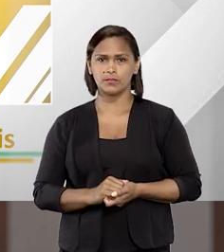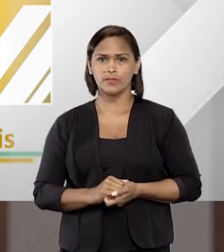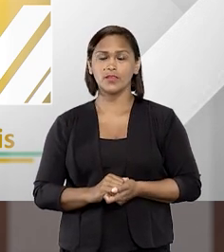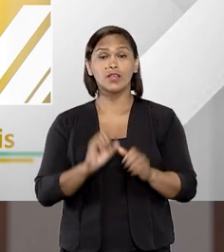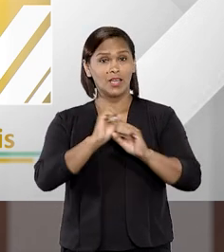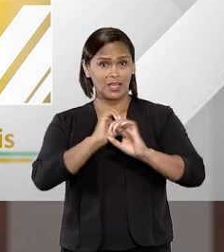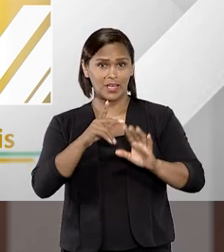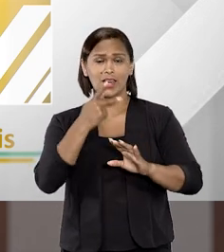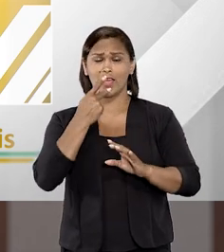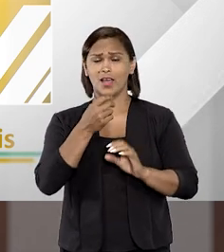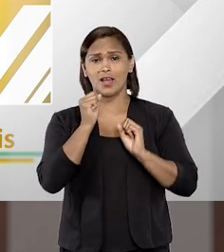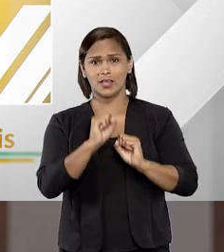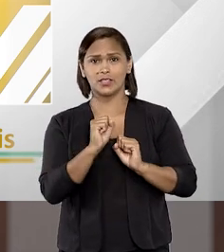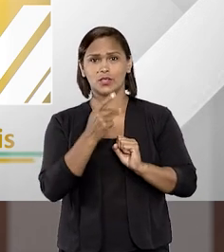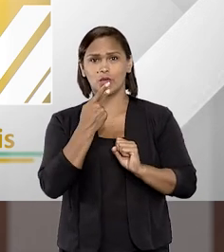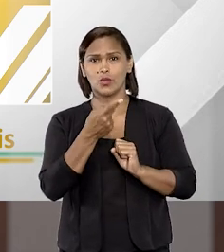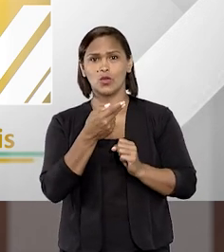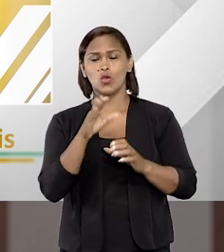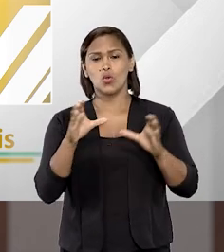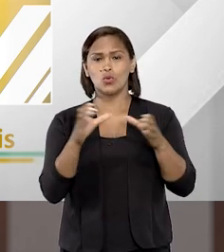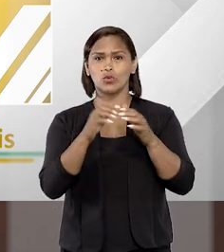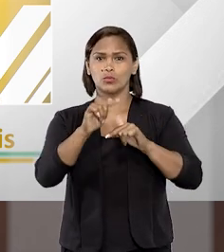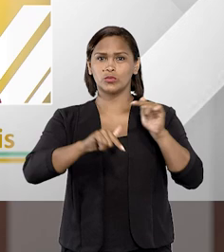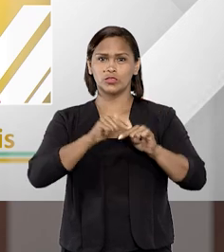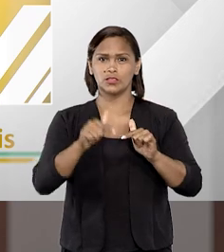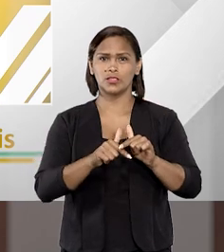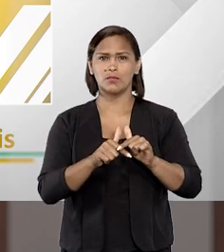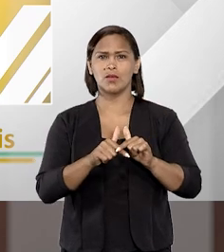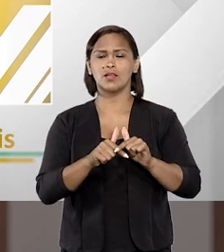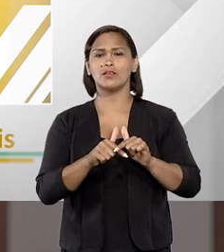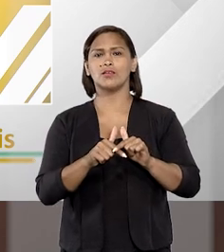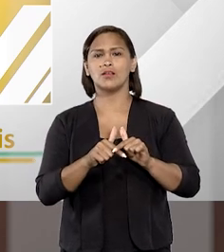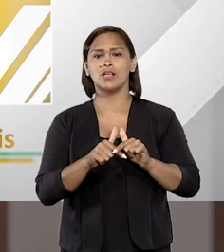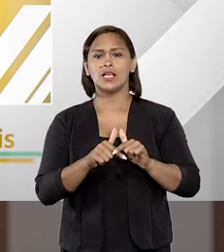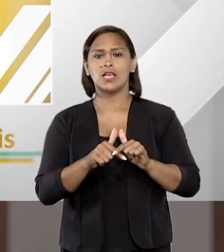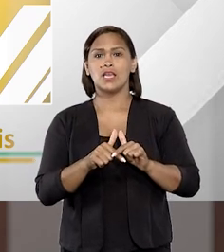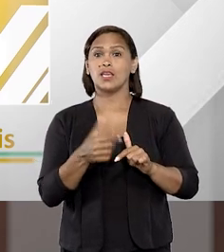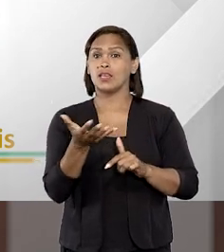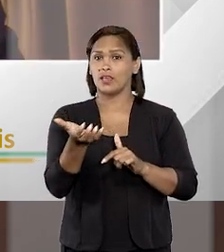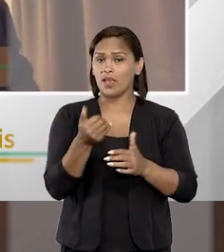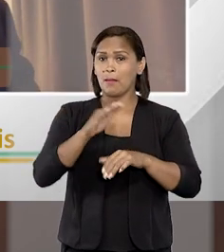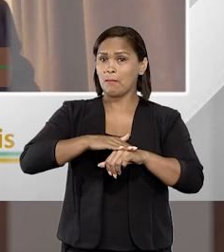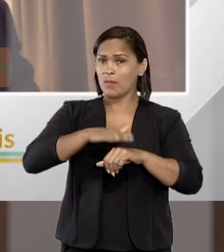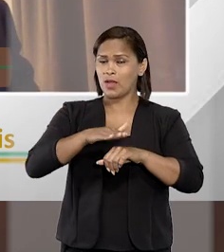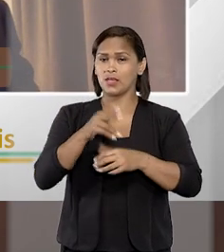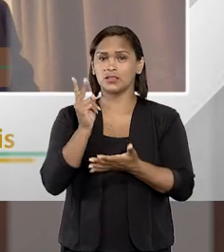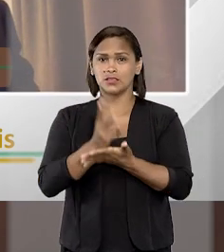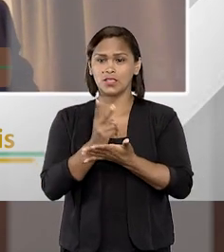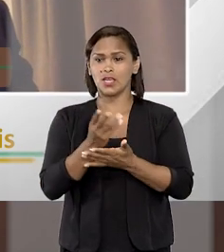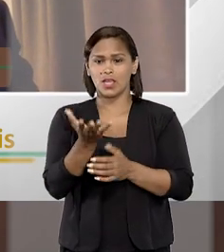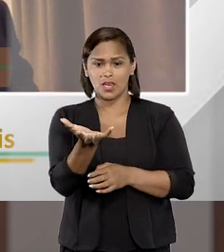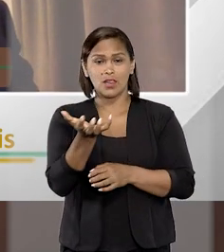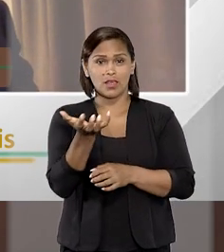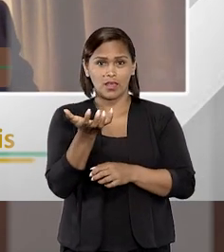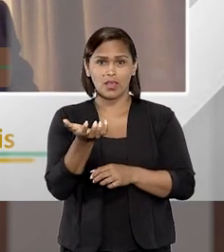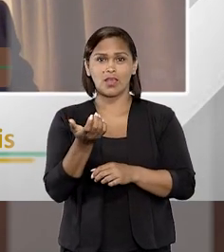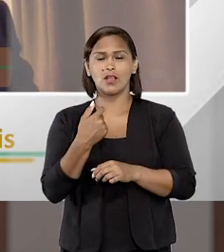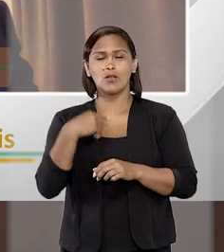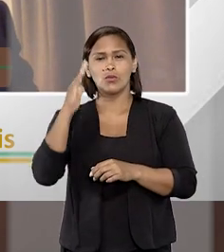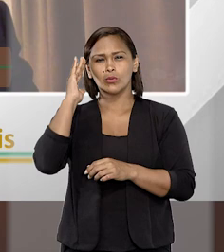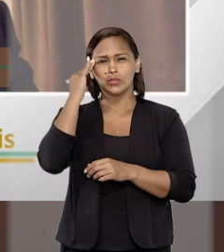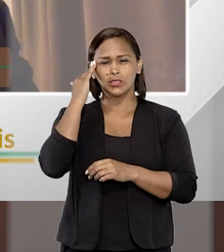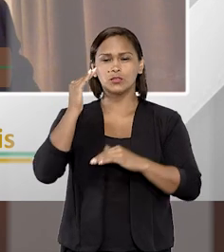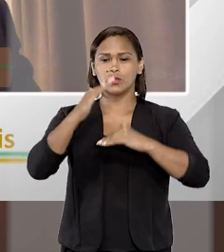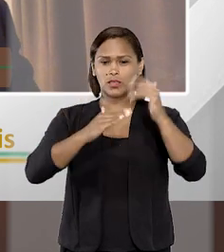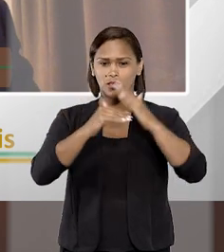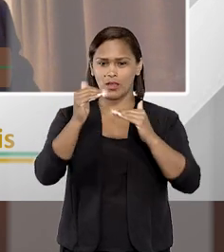Claro Tiago é o grupo de trabalho bastante ansioso e pretende transformar um entendimento